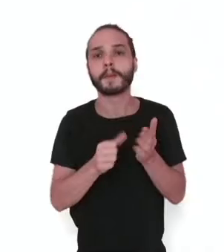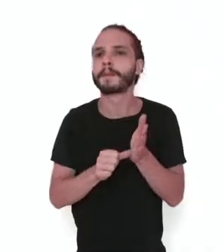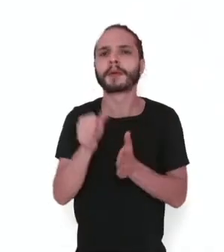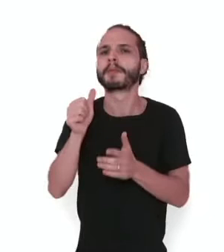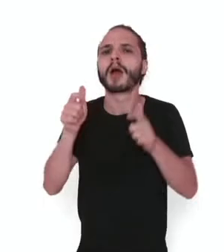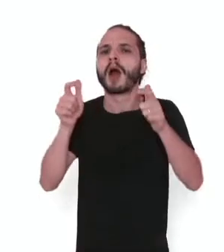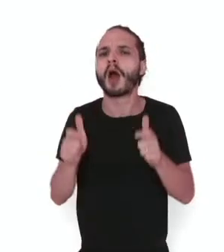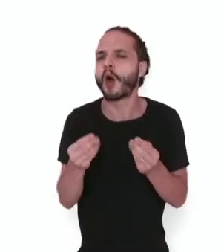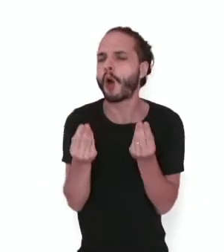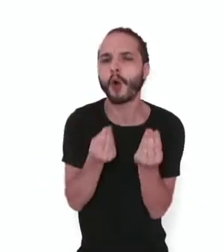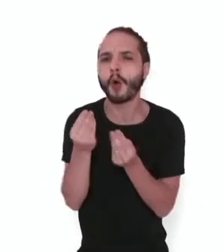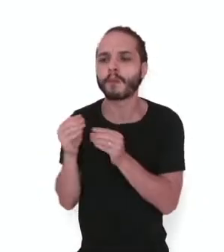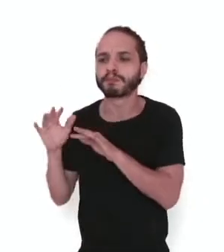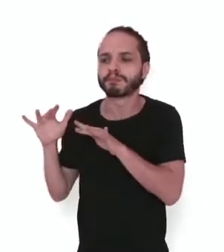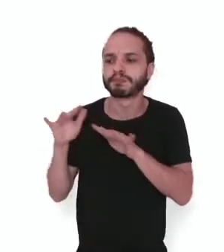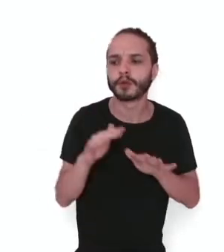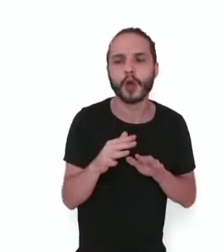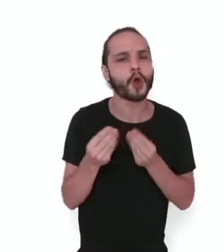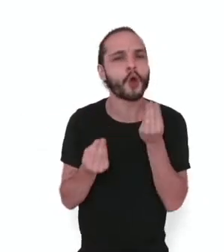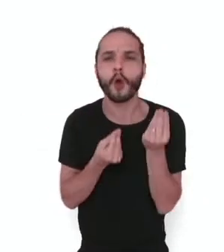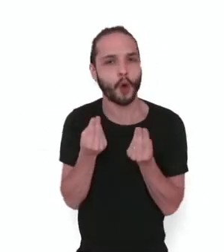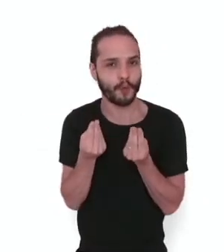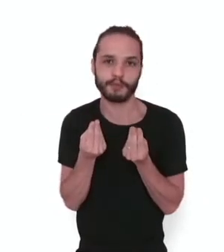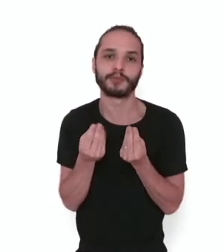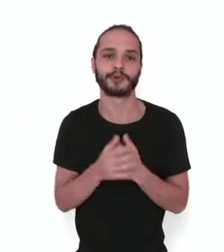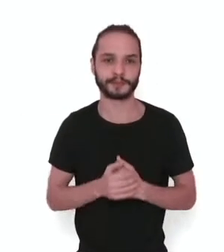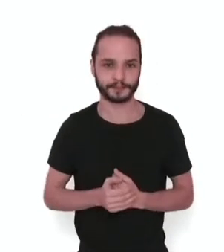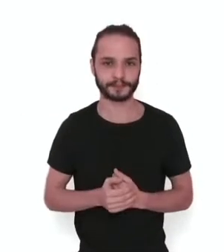habitantes e como ocorreu esse povoamento na América.